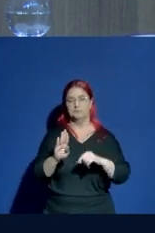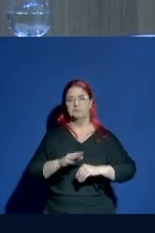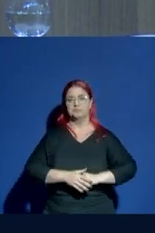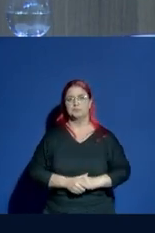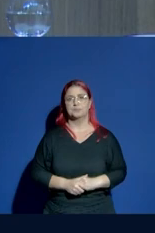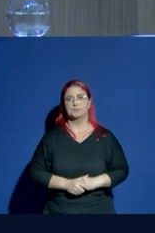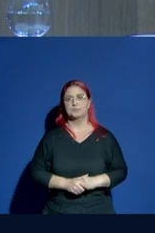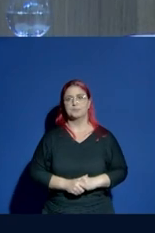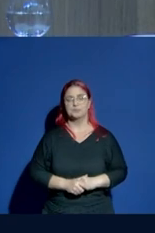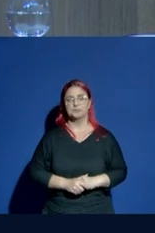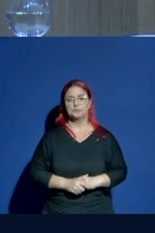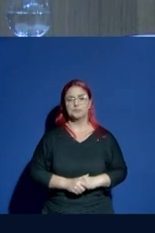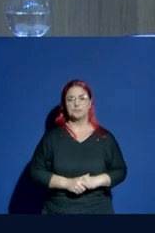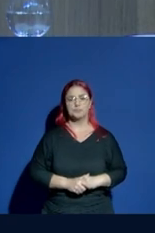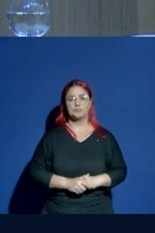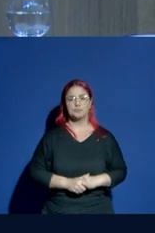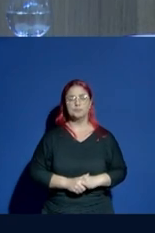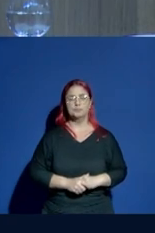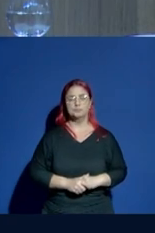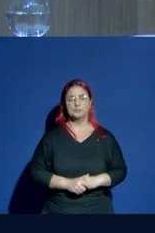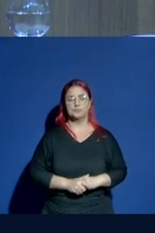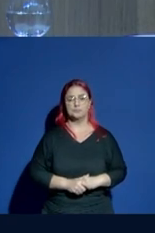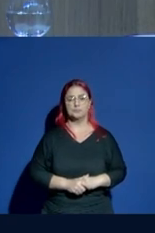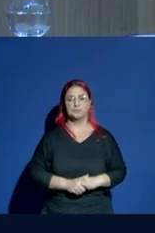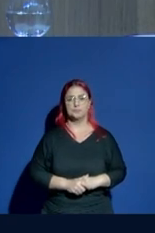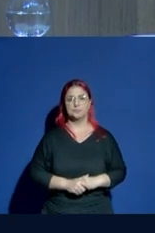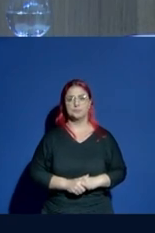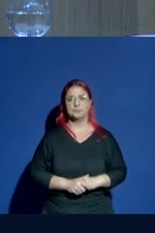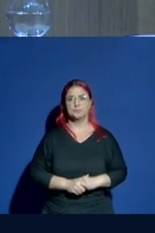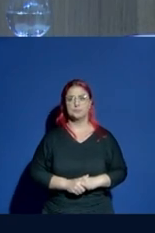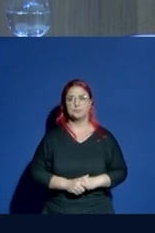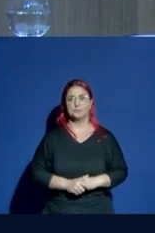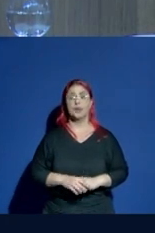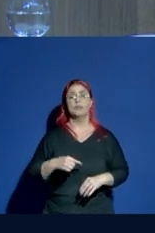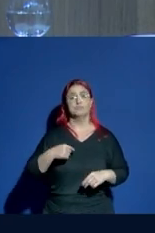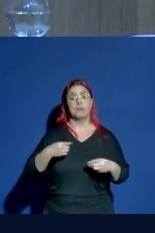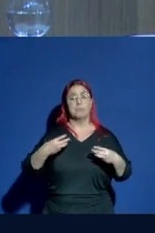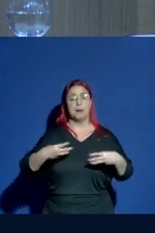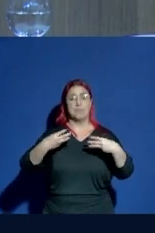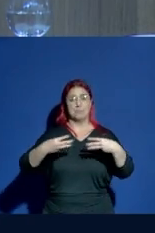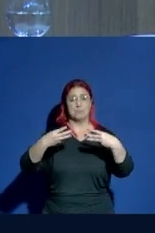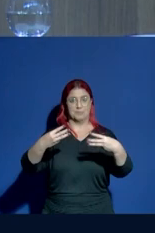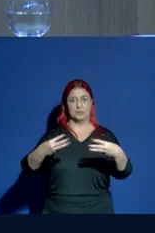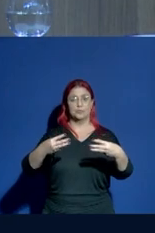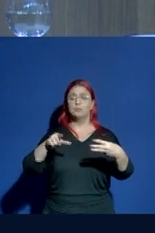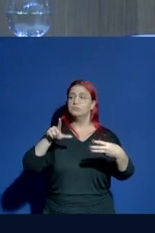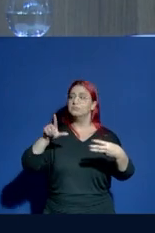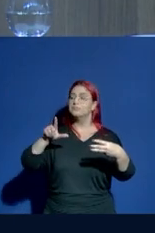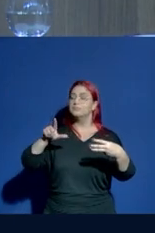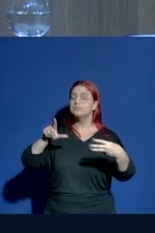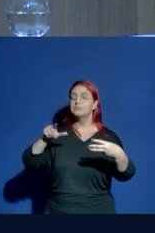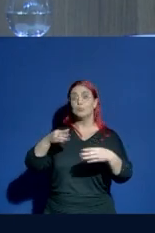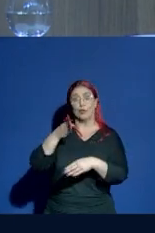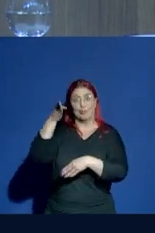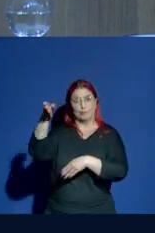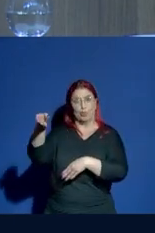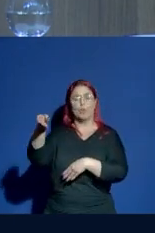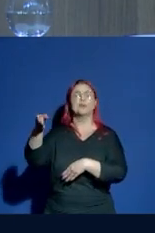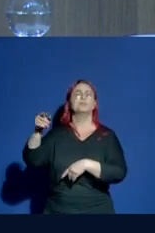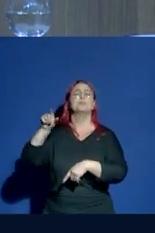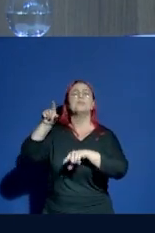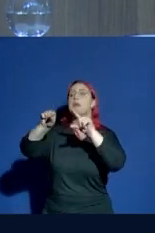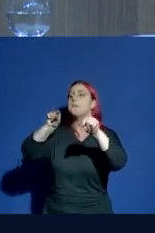foi o ministro mais disputado para as bilaterais lá nós tivemos que escolher